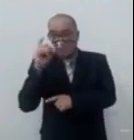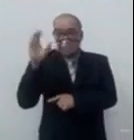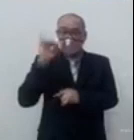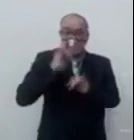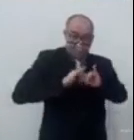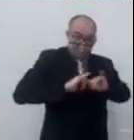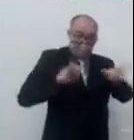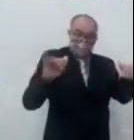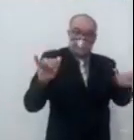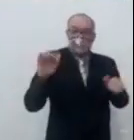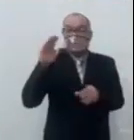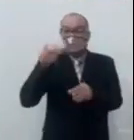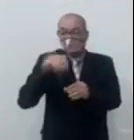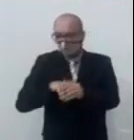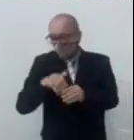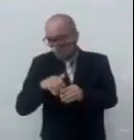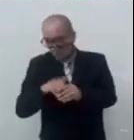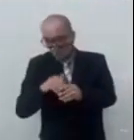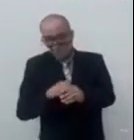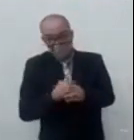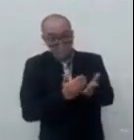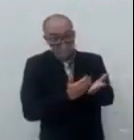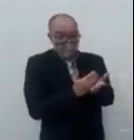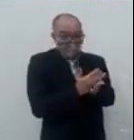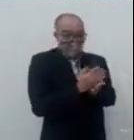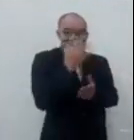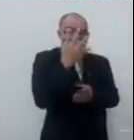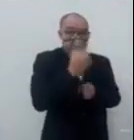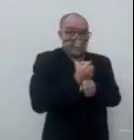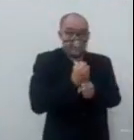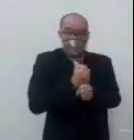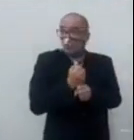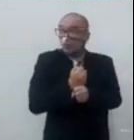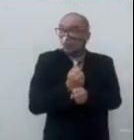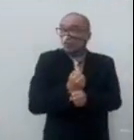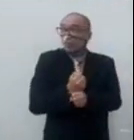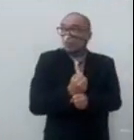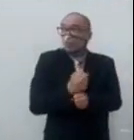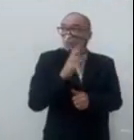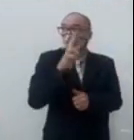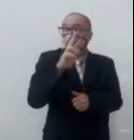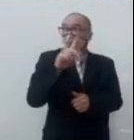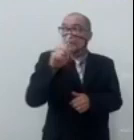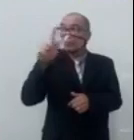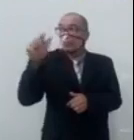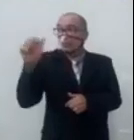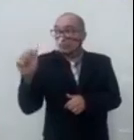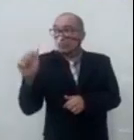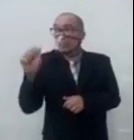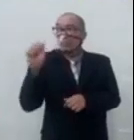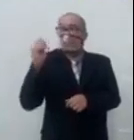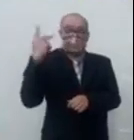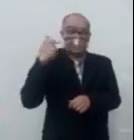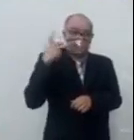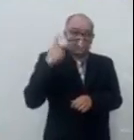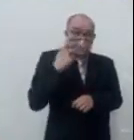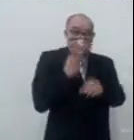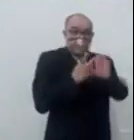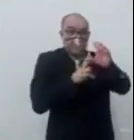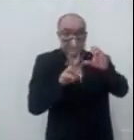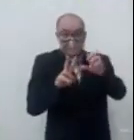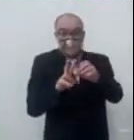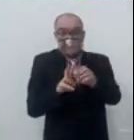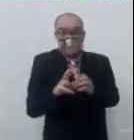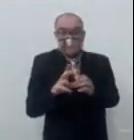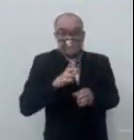que Deus me levou no pó, porque quando eu entrei aqui na Câmara, eu já tinha 4 anos como coordenador de RH e 4 anos como coordenador de finanças da Câmara Municipal. Então, eu já